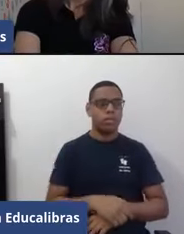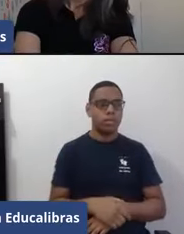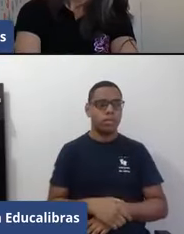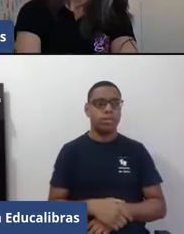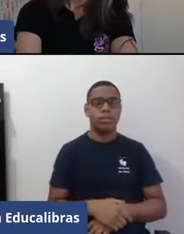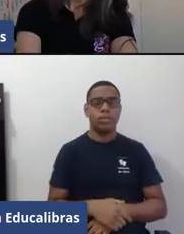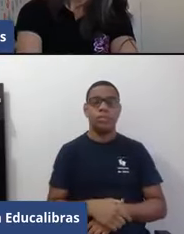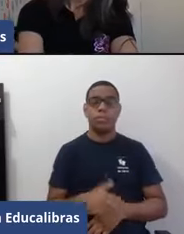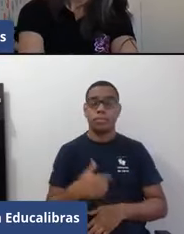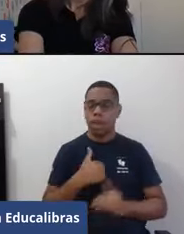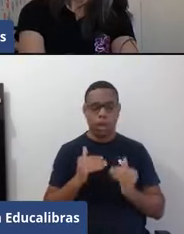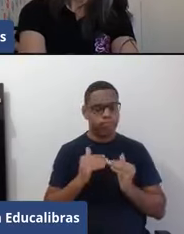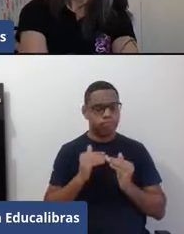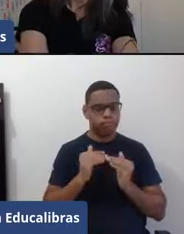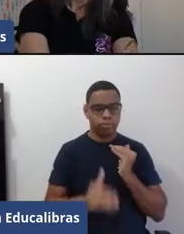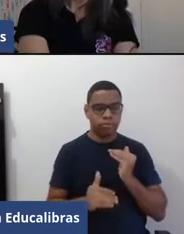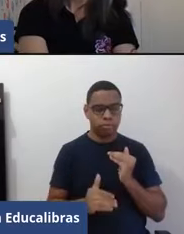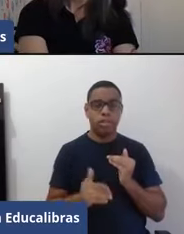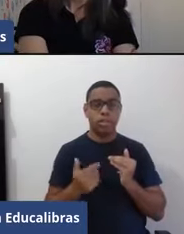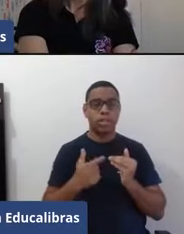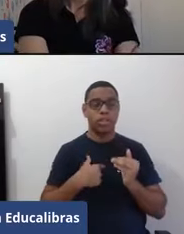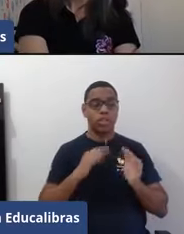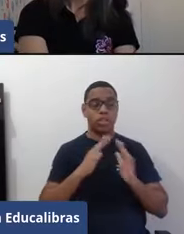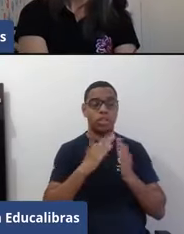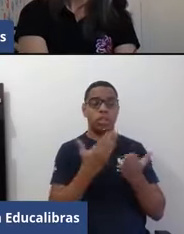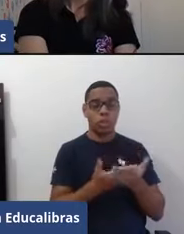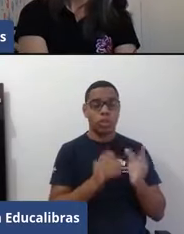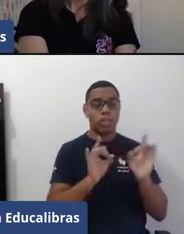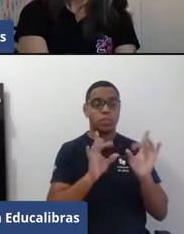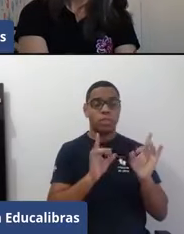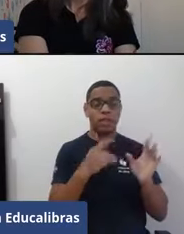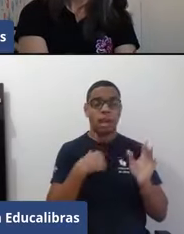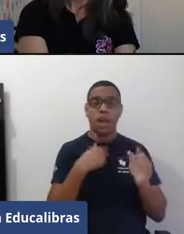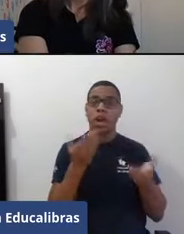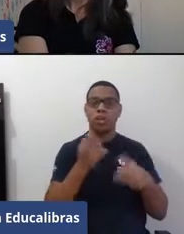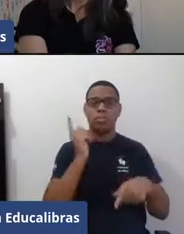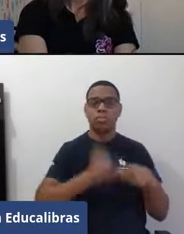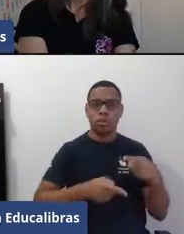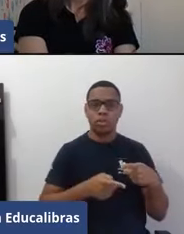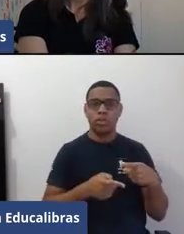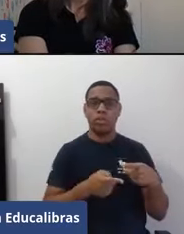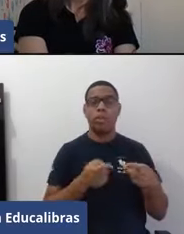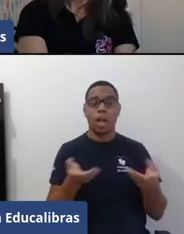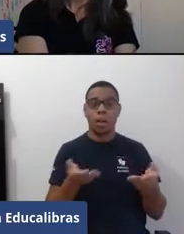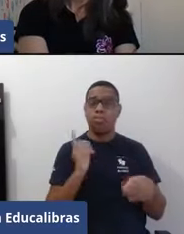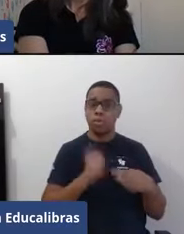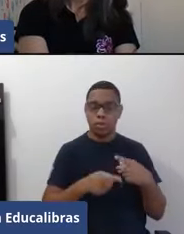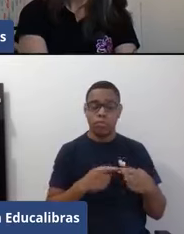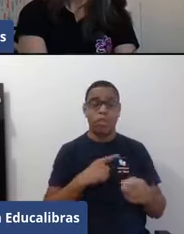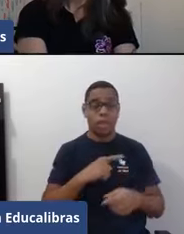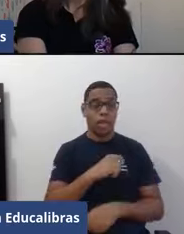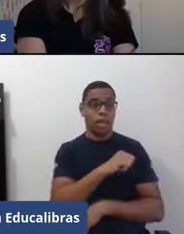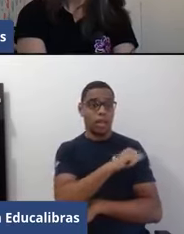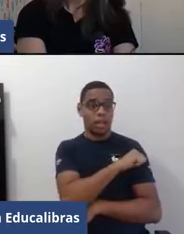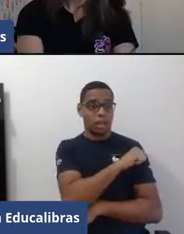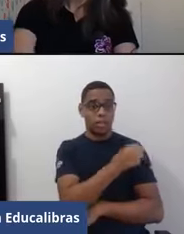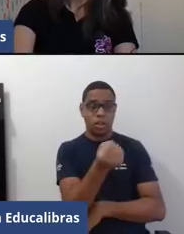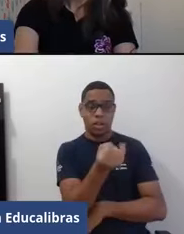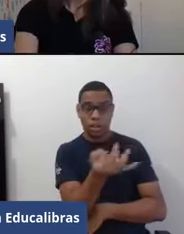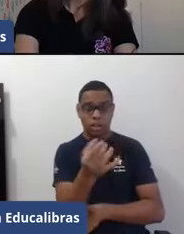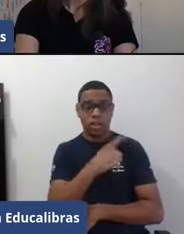a favor de ter tirado as escolas especiais por conta do que Eliane disse das especificidades. Tem alunos com deficiência